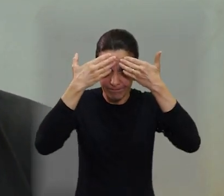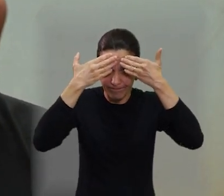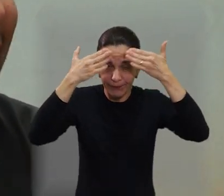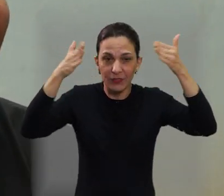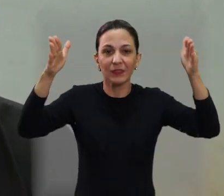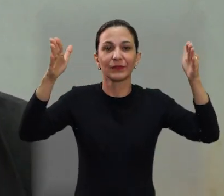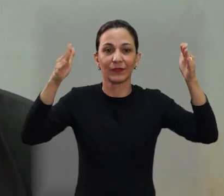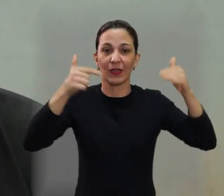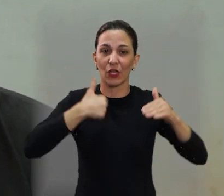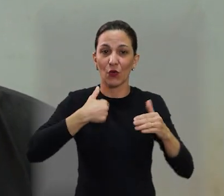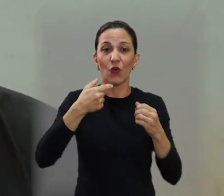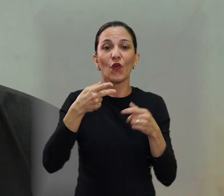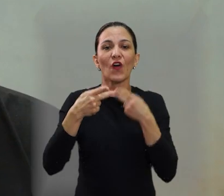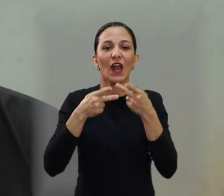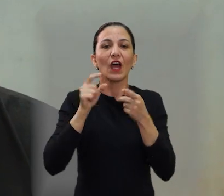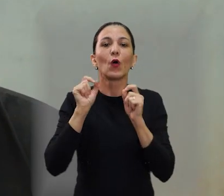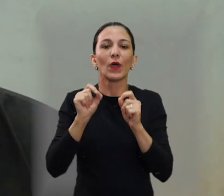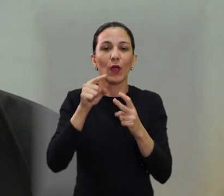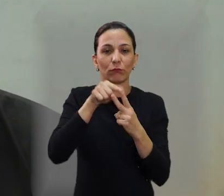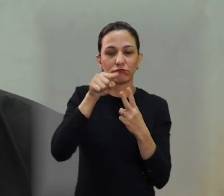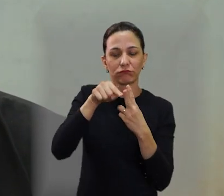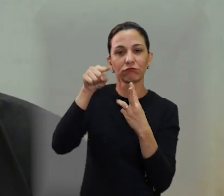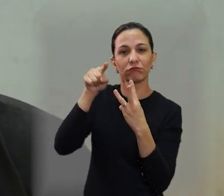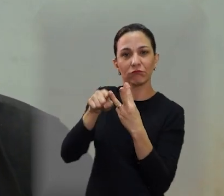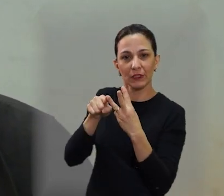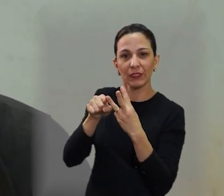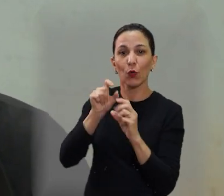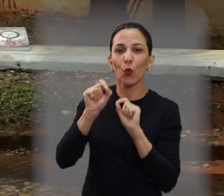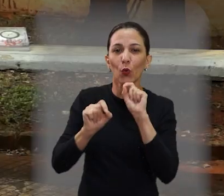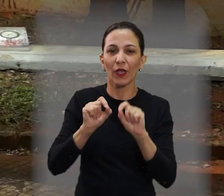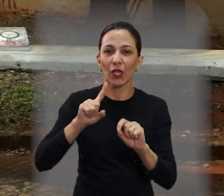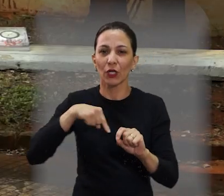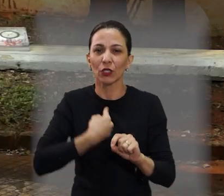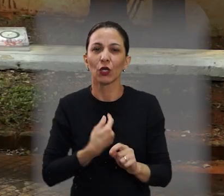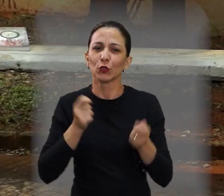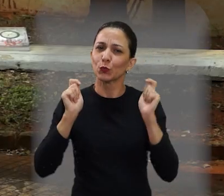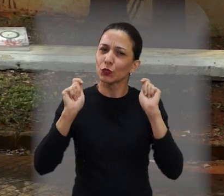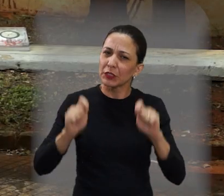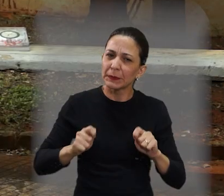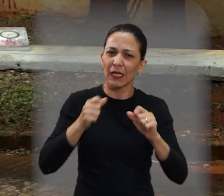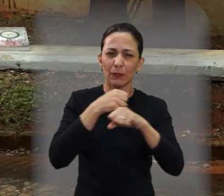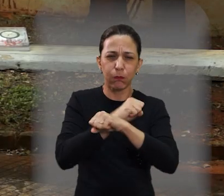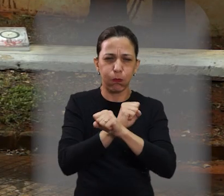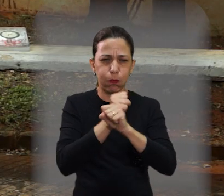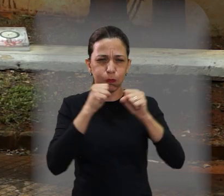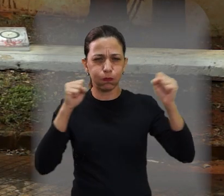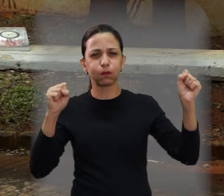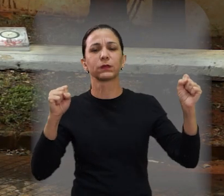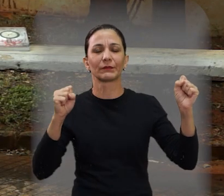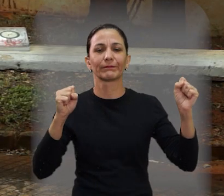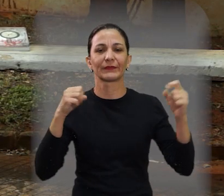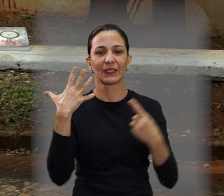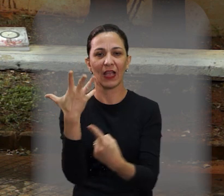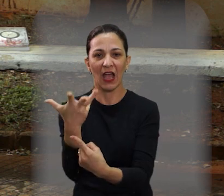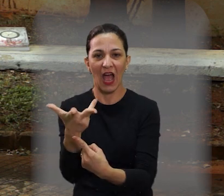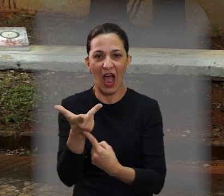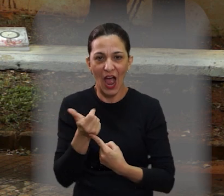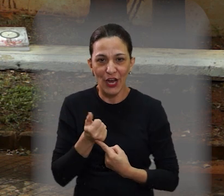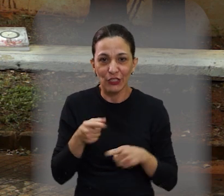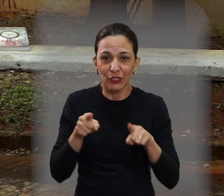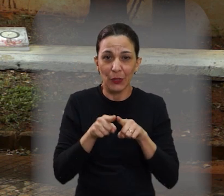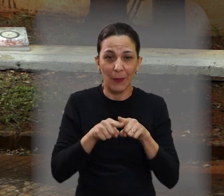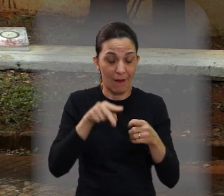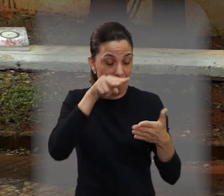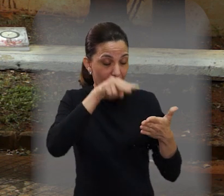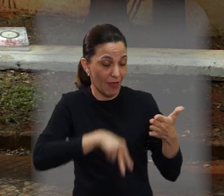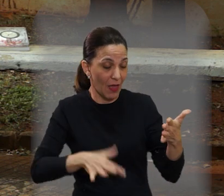da nossa caixinha e traz bastante possibilidades, né? Para a gente poder